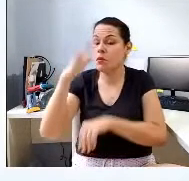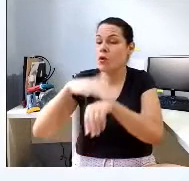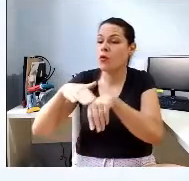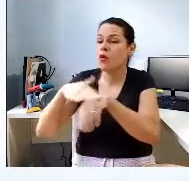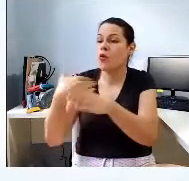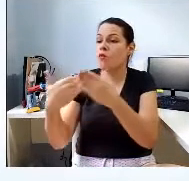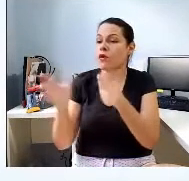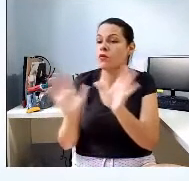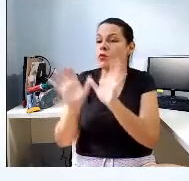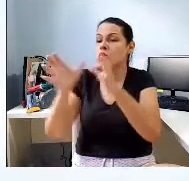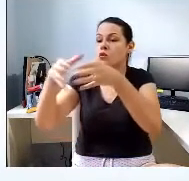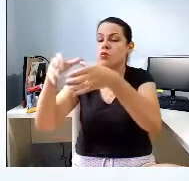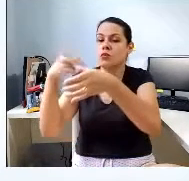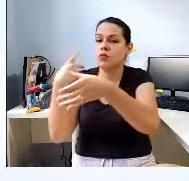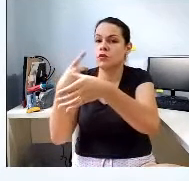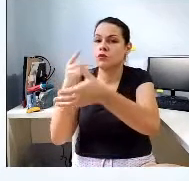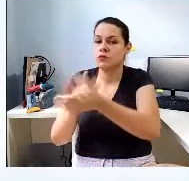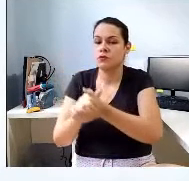palavra.